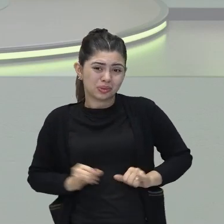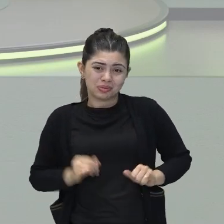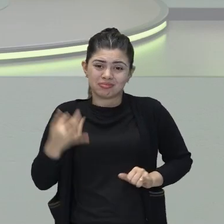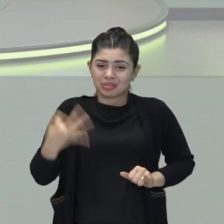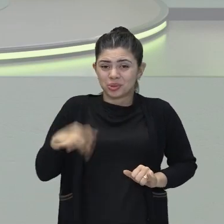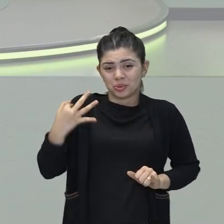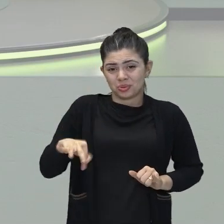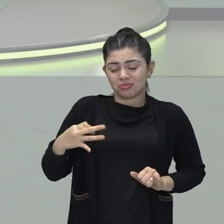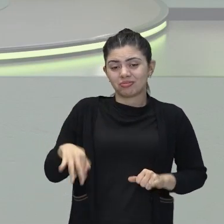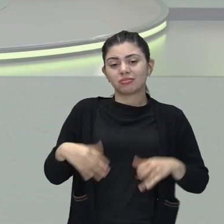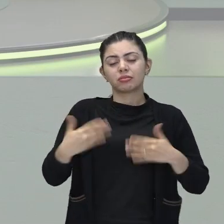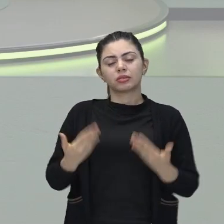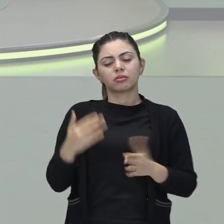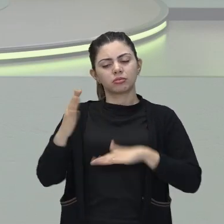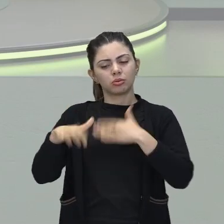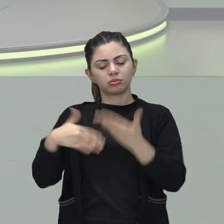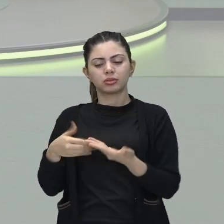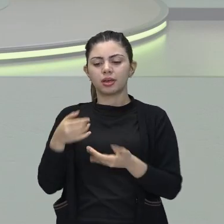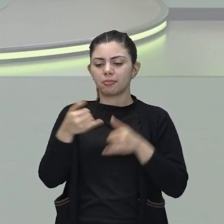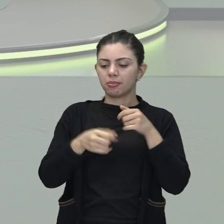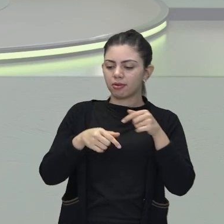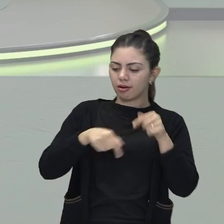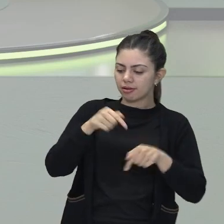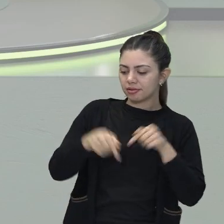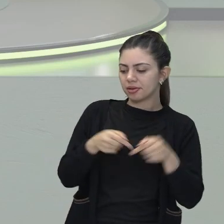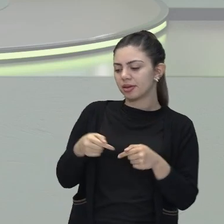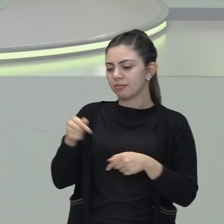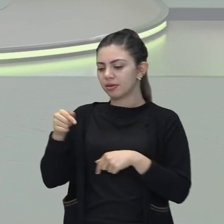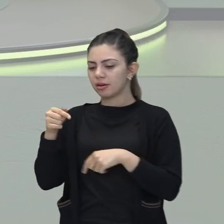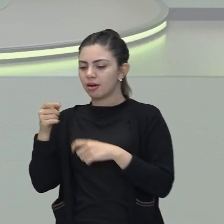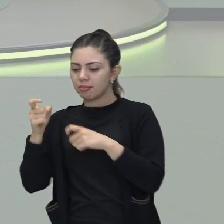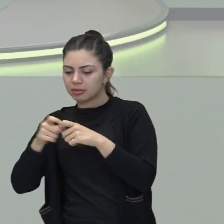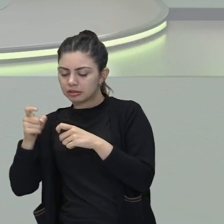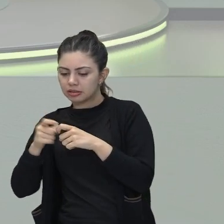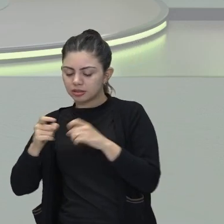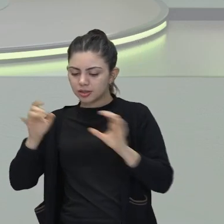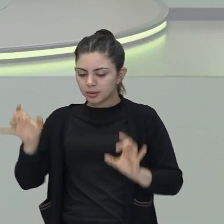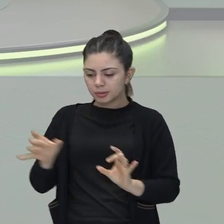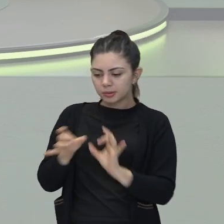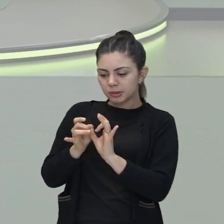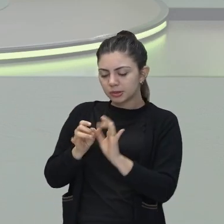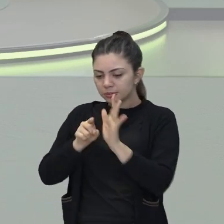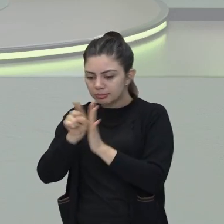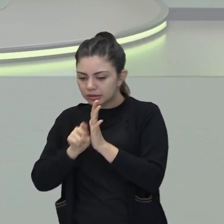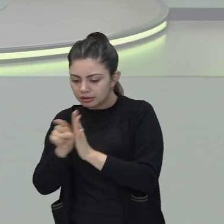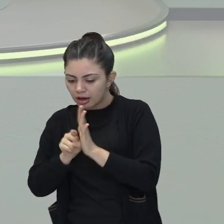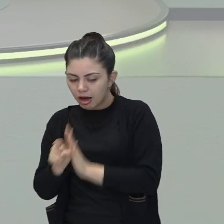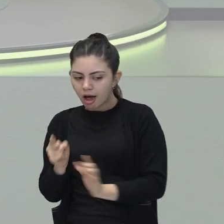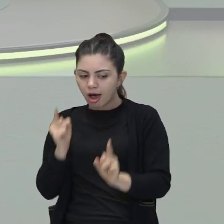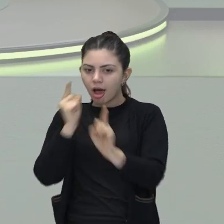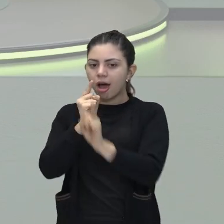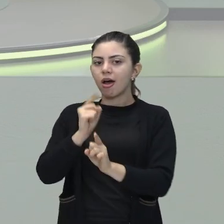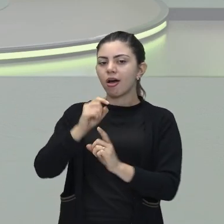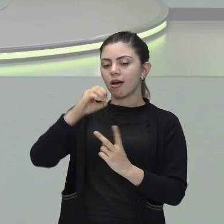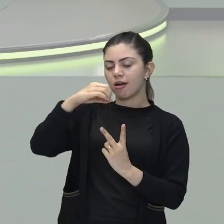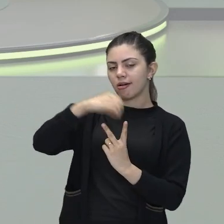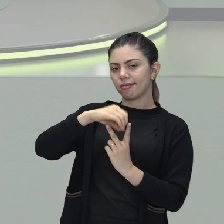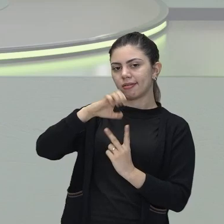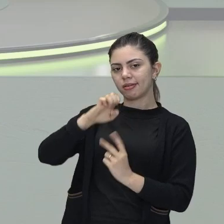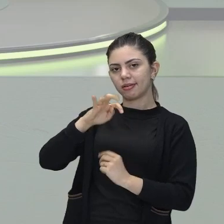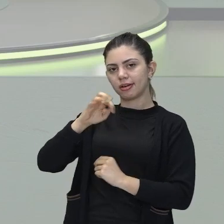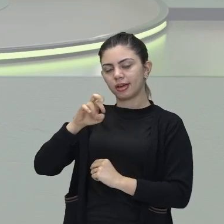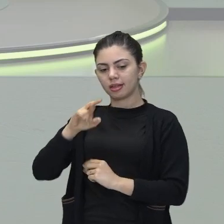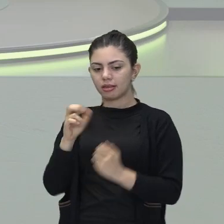aí foi quando a química, junto com a medicina, encontrou esse composto e percebeu que ele tinha um grande